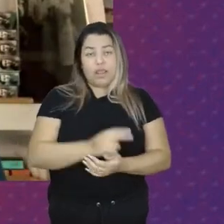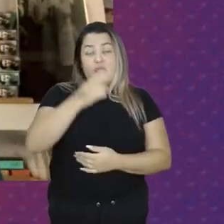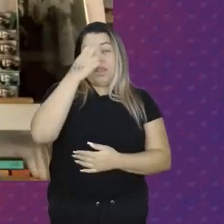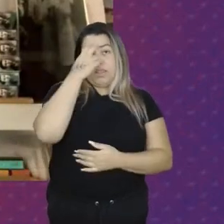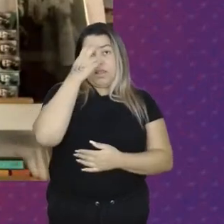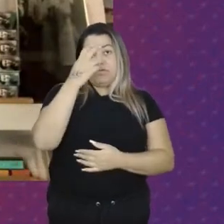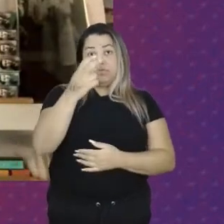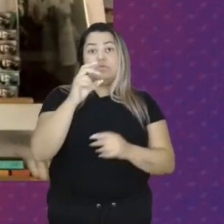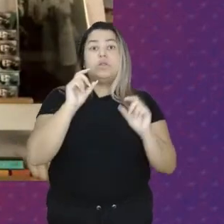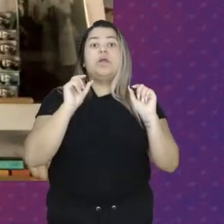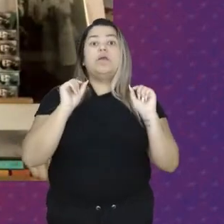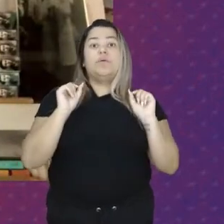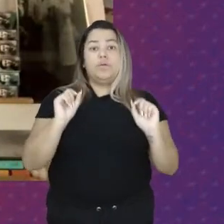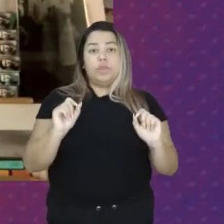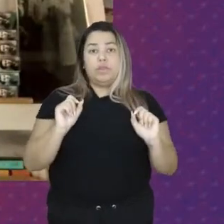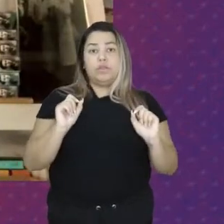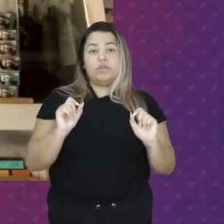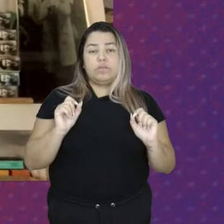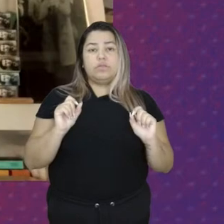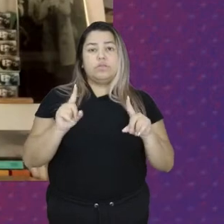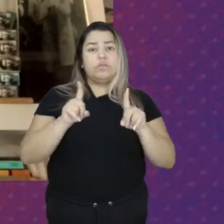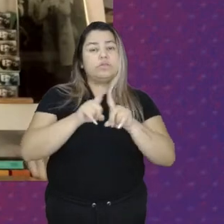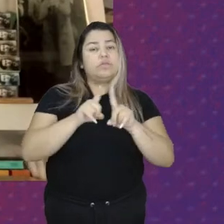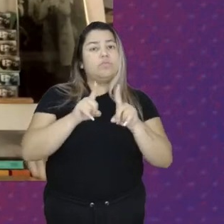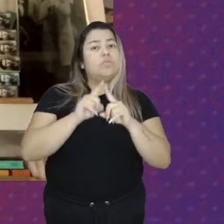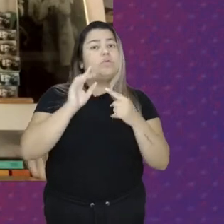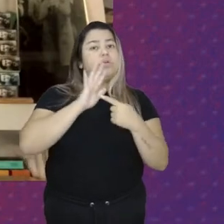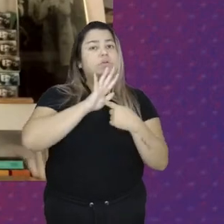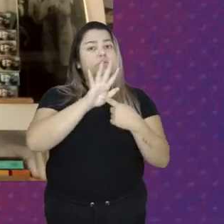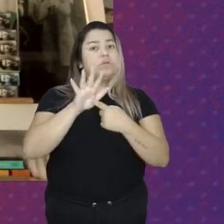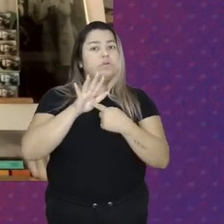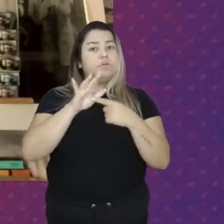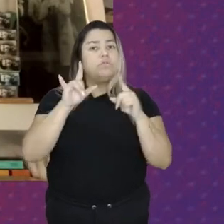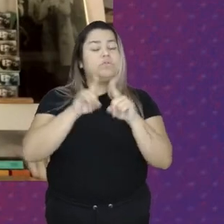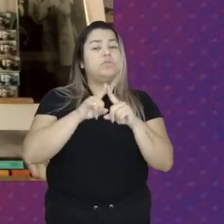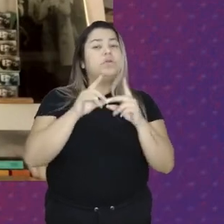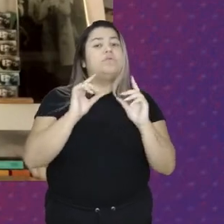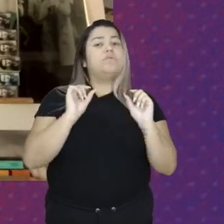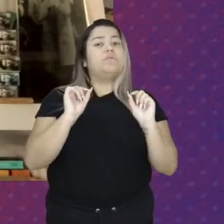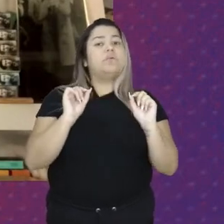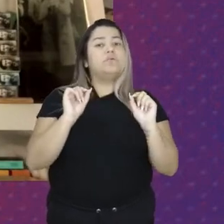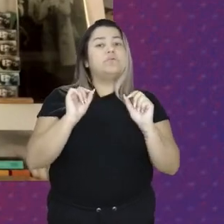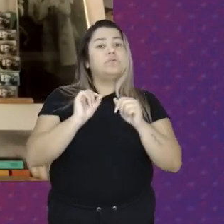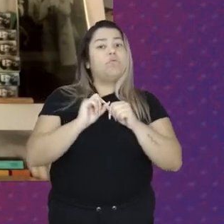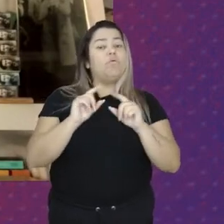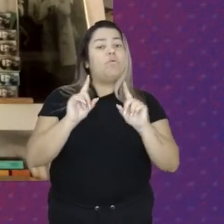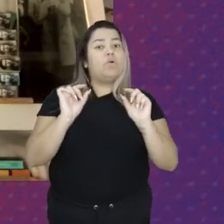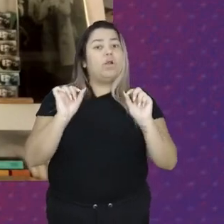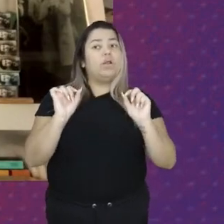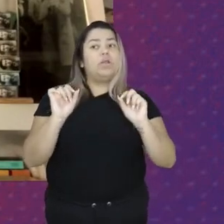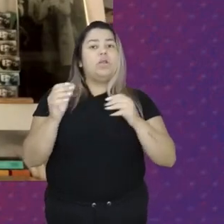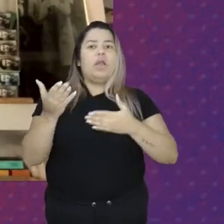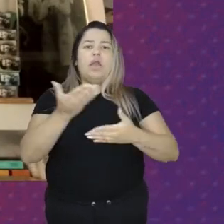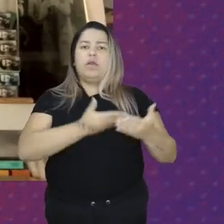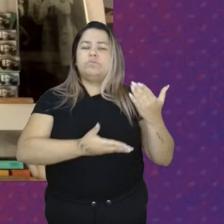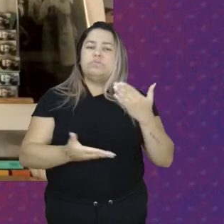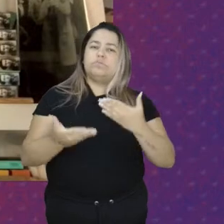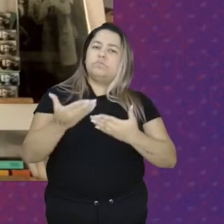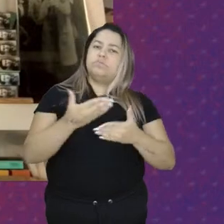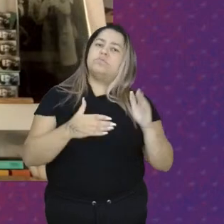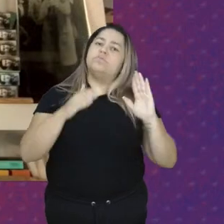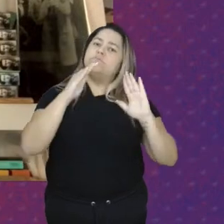cultura, esse texto nos aponta, é uma forma de decifrar essas relações que envolvem as